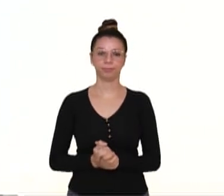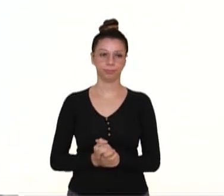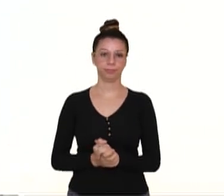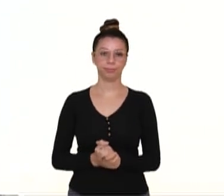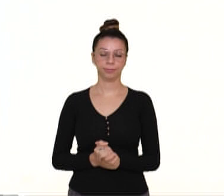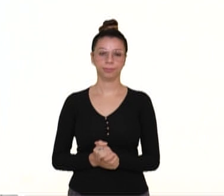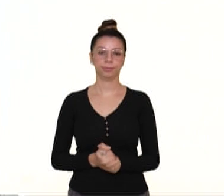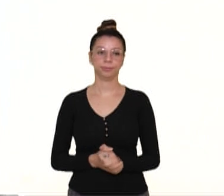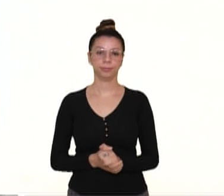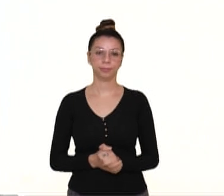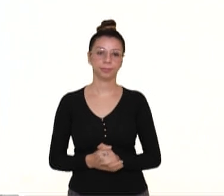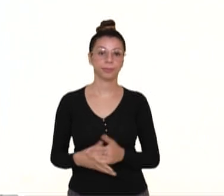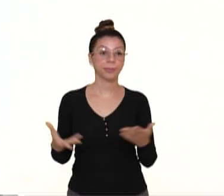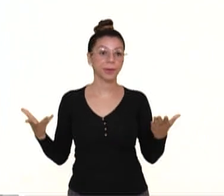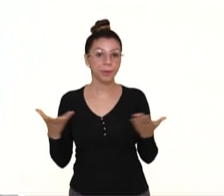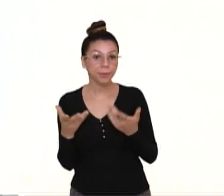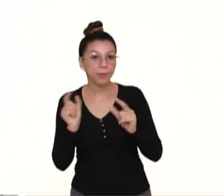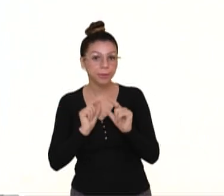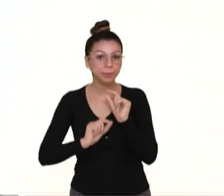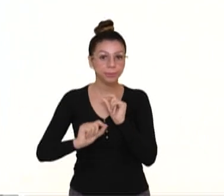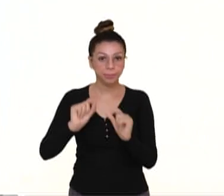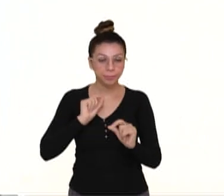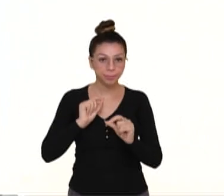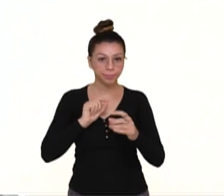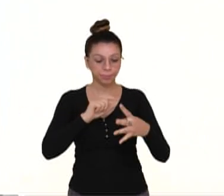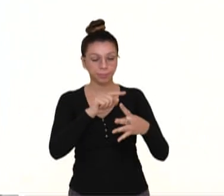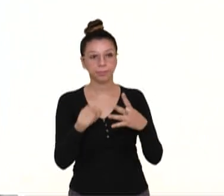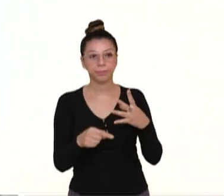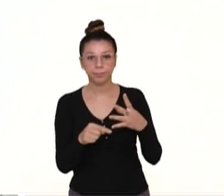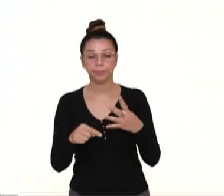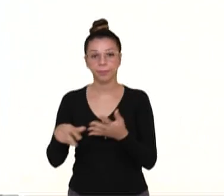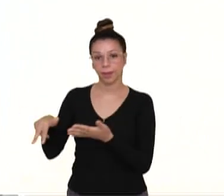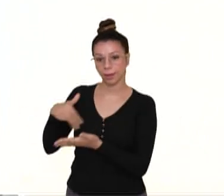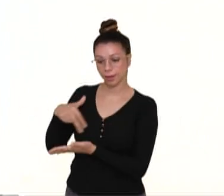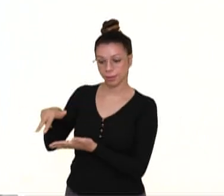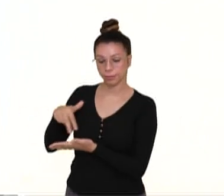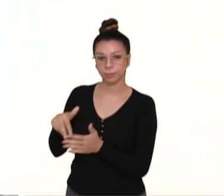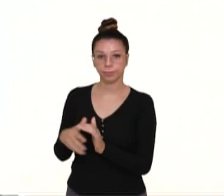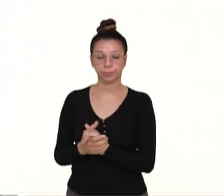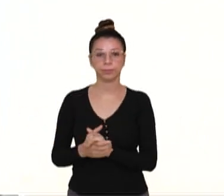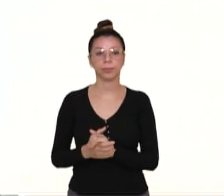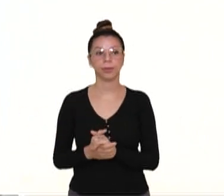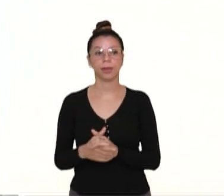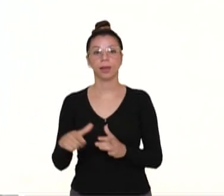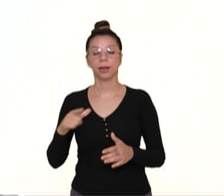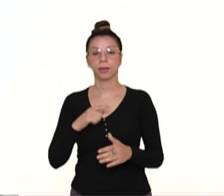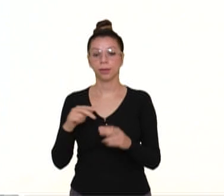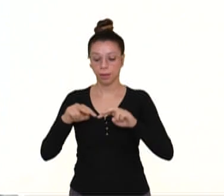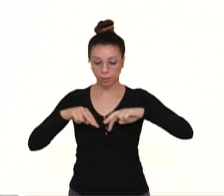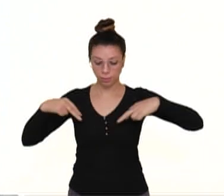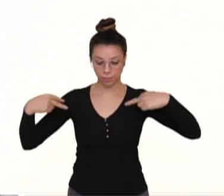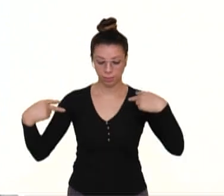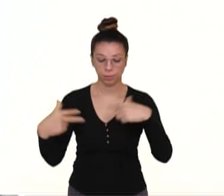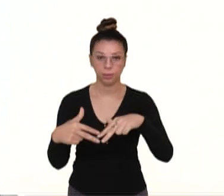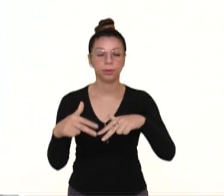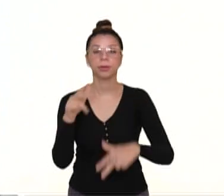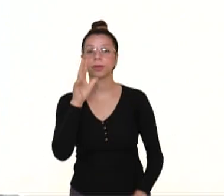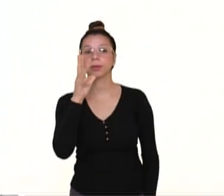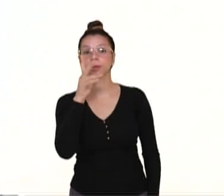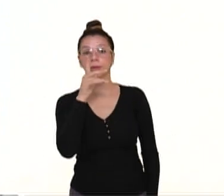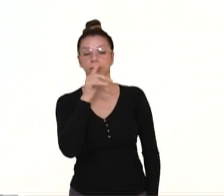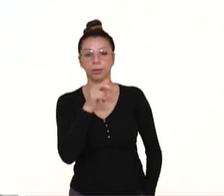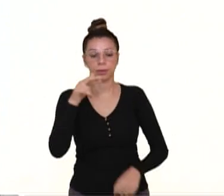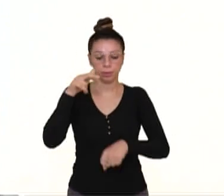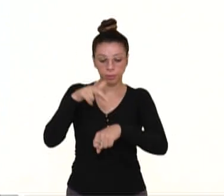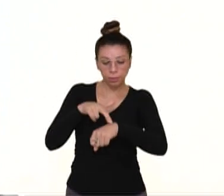Então agora a gente vai ver um pouquinho sobre o passo, tá? Então a ciranda tem um andamento relativamente lento e